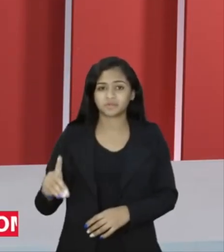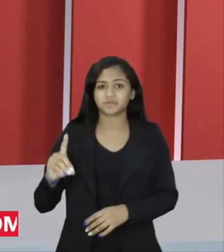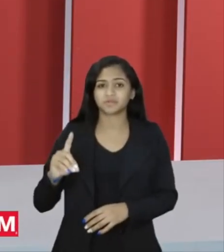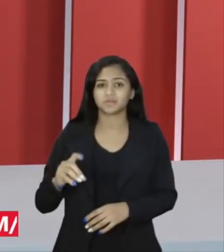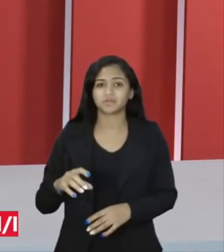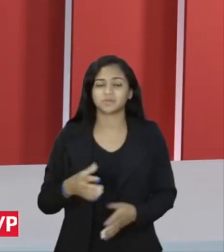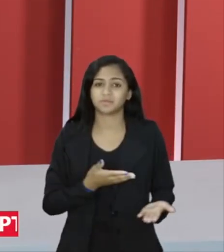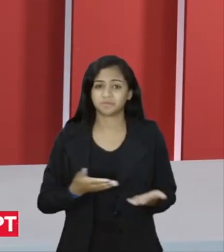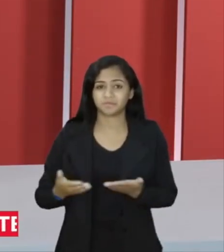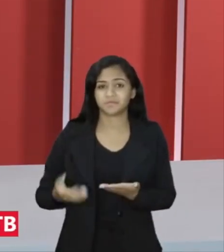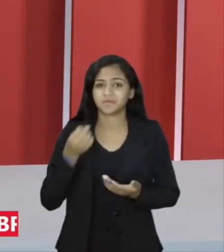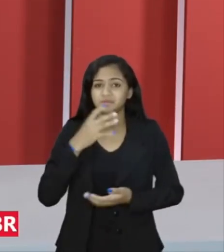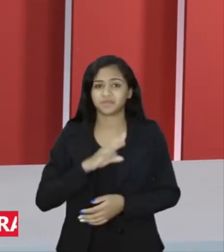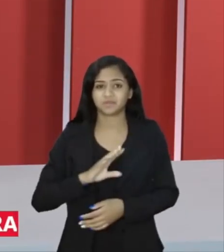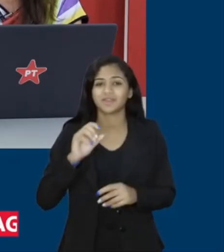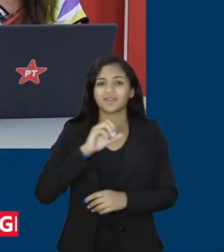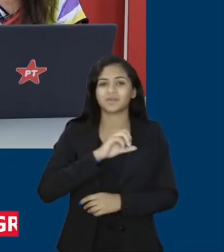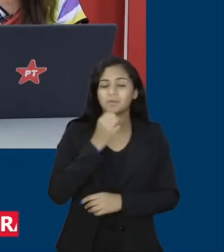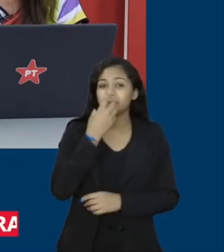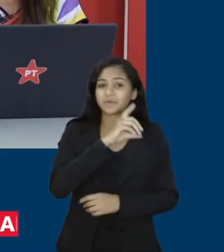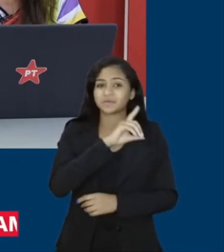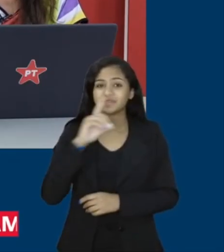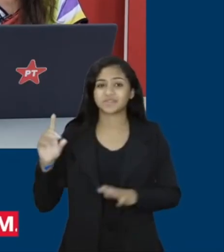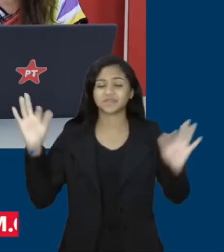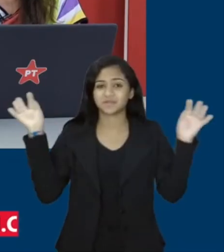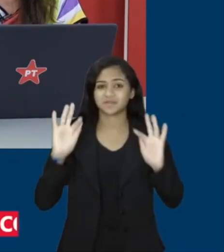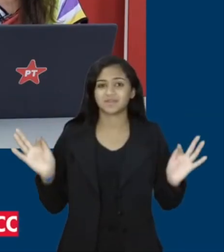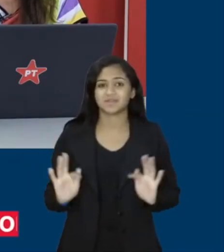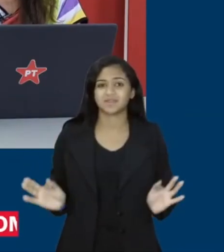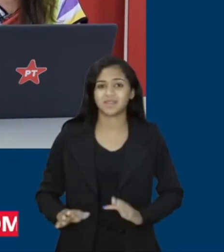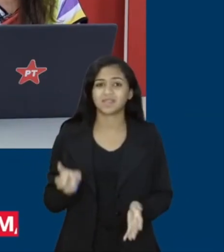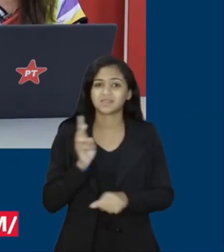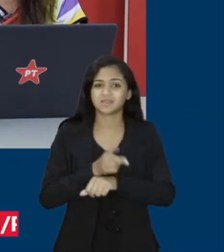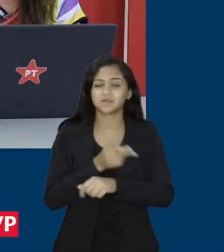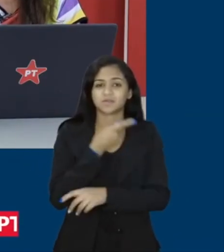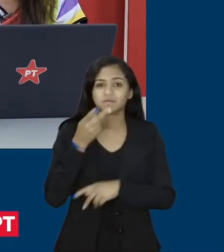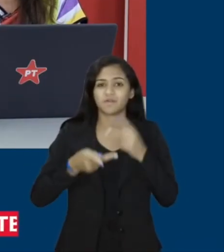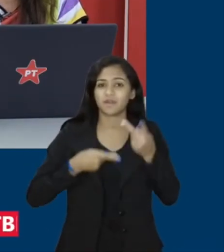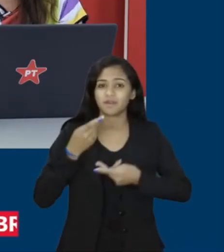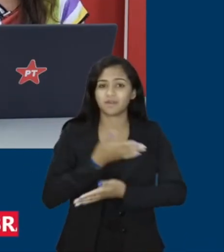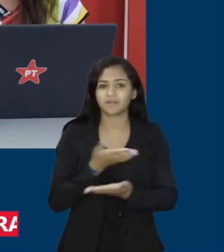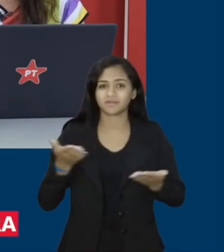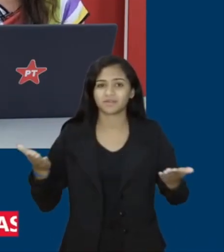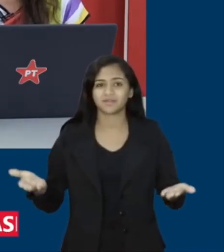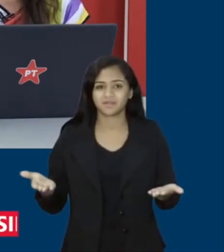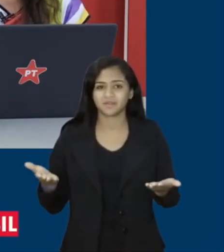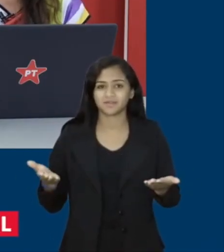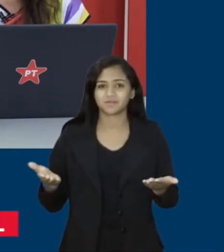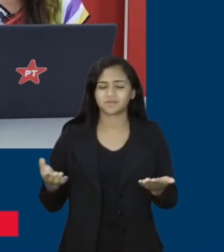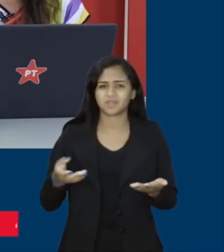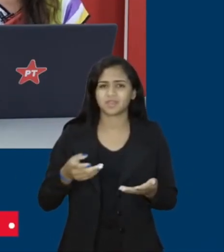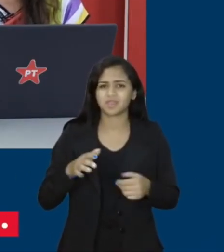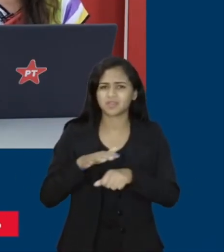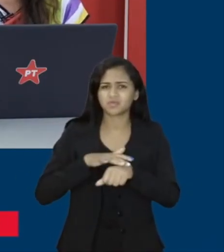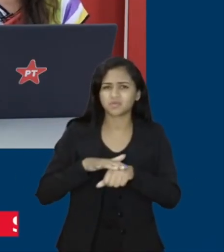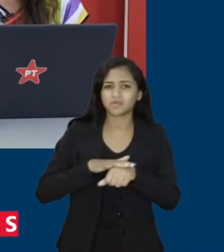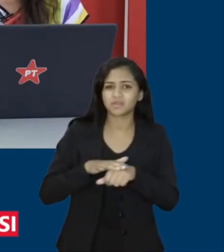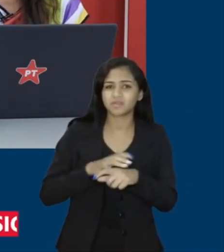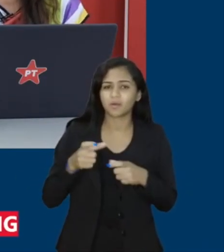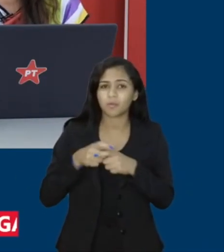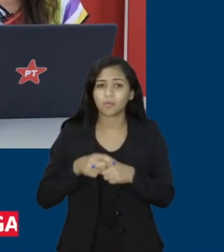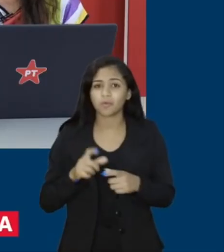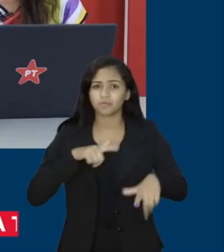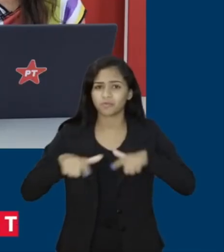vez ao Jornal PT Brasil. Uma alegria grande sempre poder falar com vocês, contar um pouco do nosso trabalho aqui